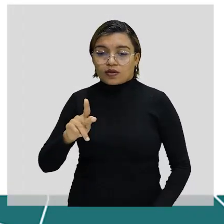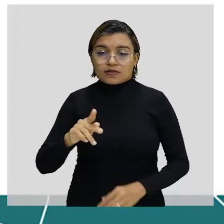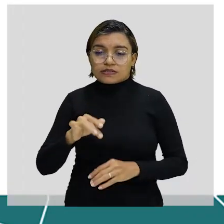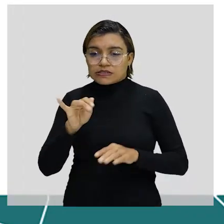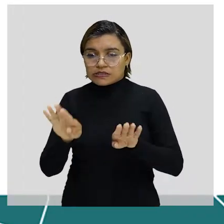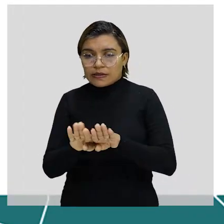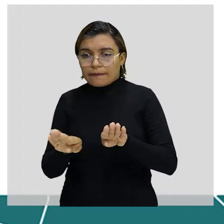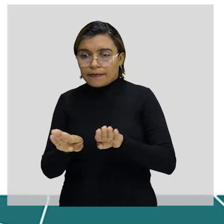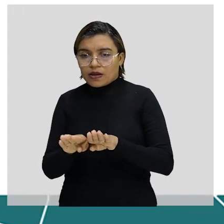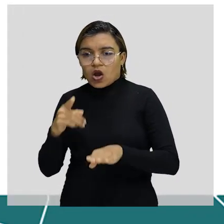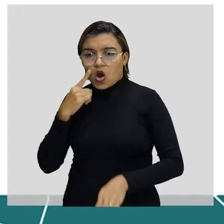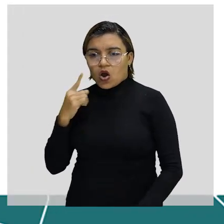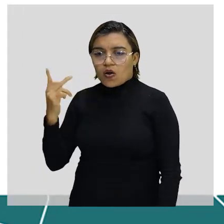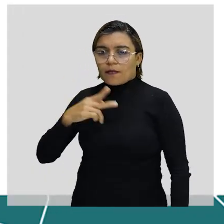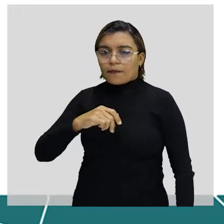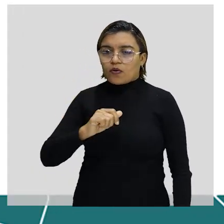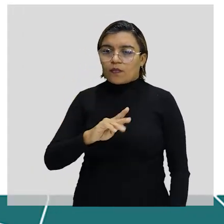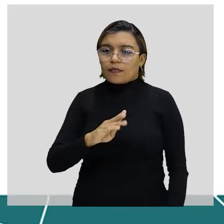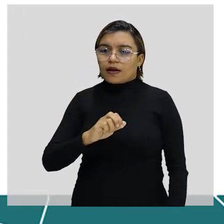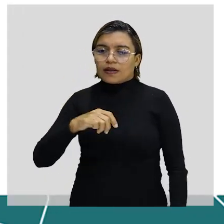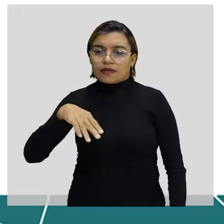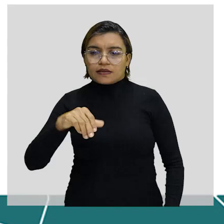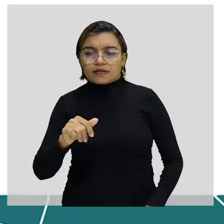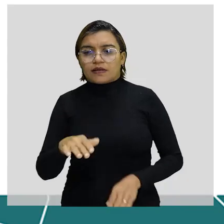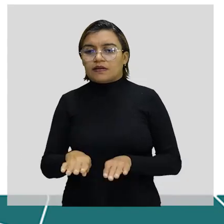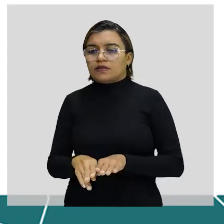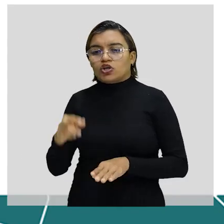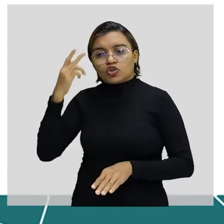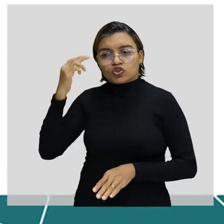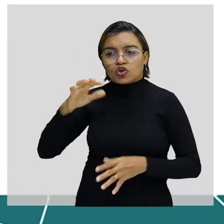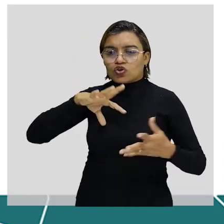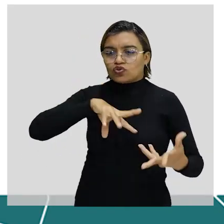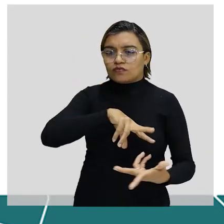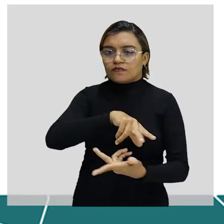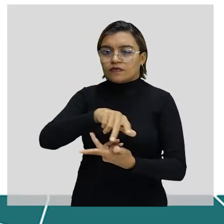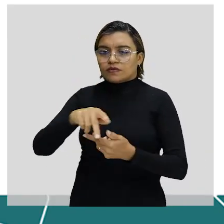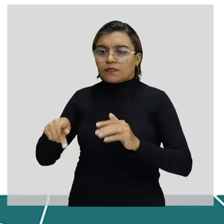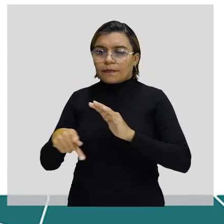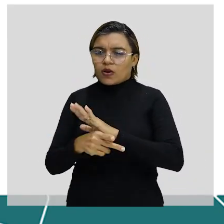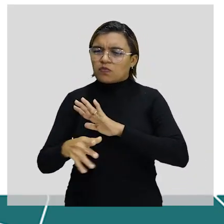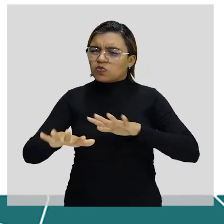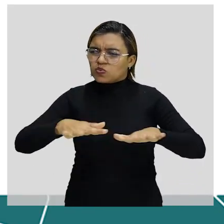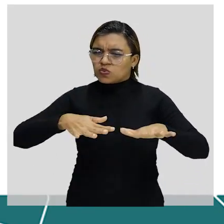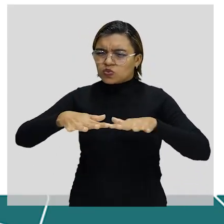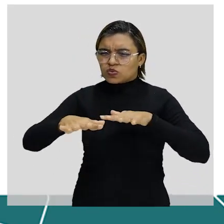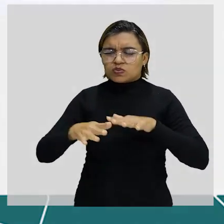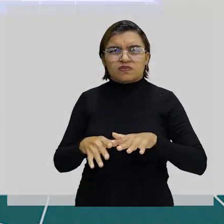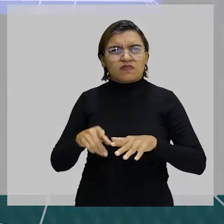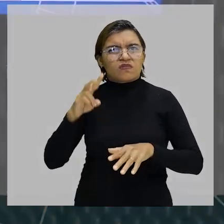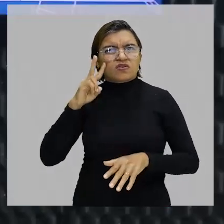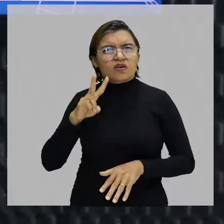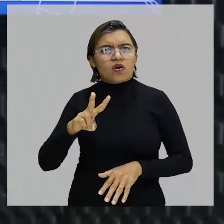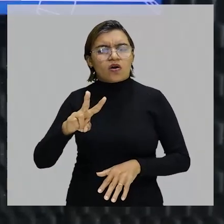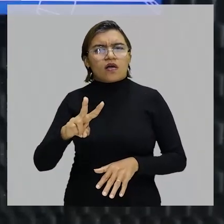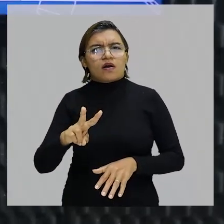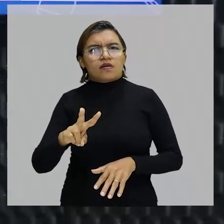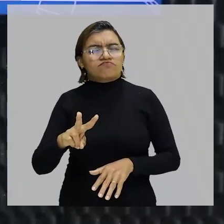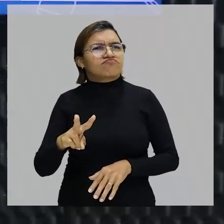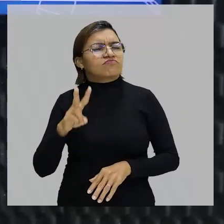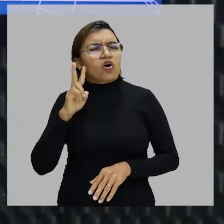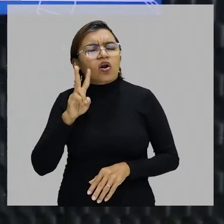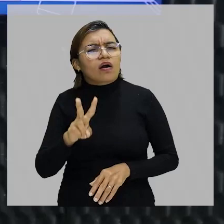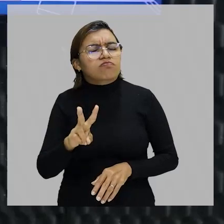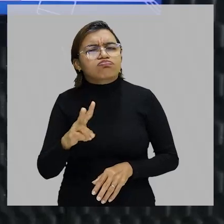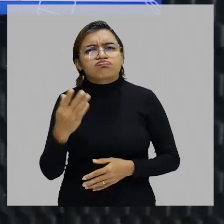História Universal dos Terremotos, da Letícia Ramos, que você vai dando um looping, um zoom na cabeça, a cabeça vai dando nó. O que, que eu estou